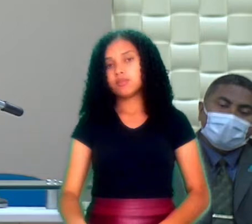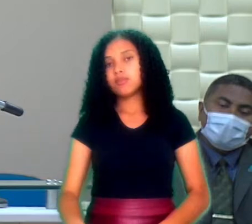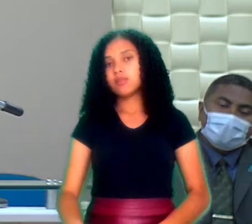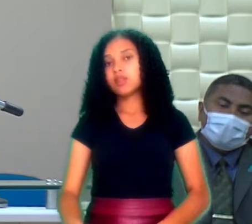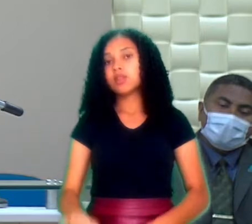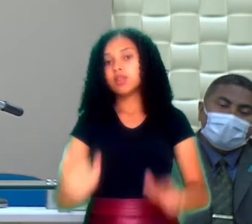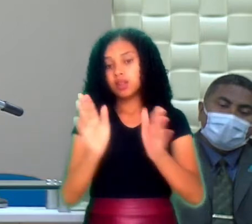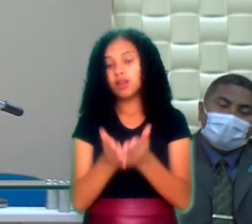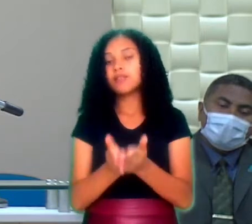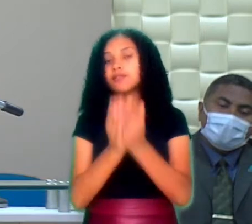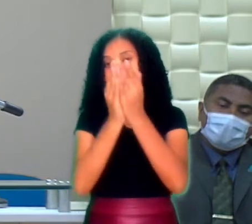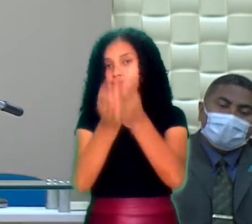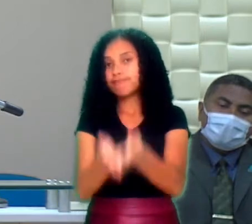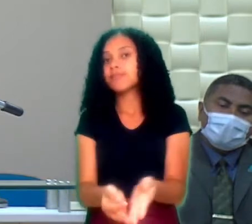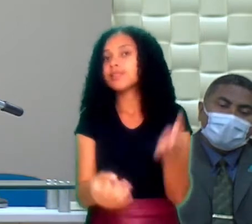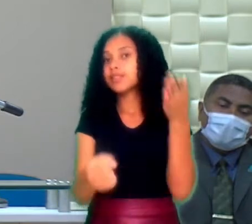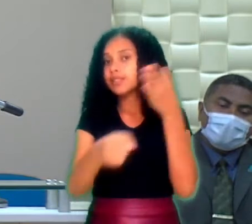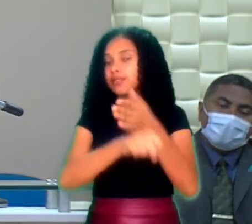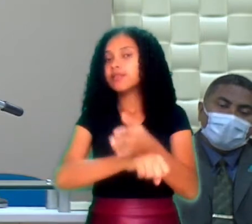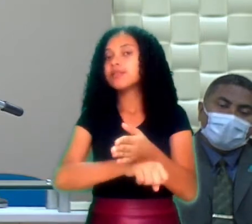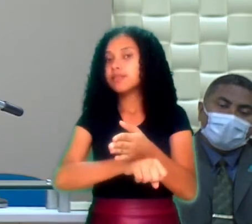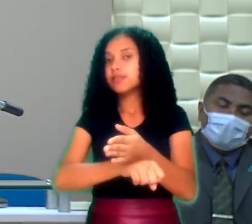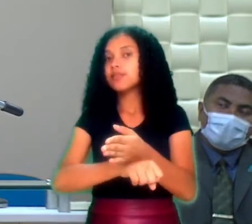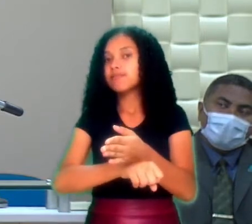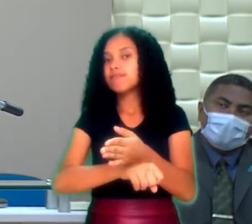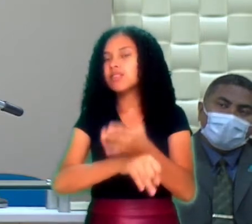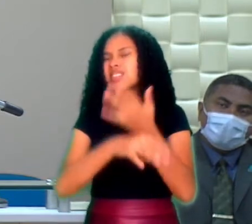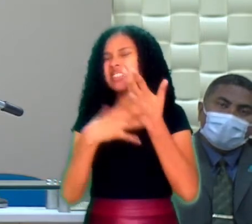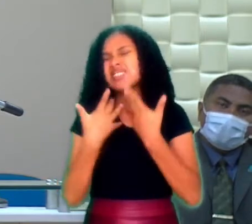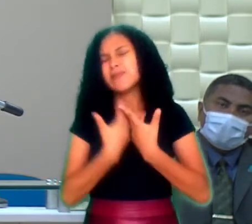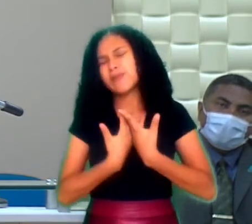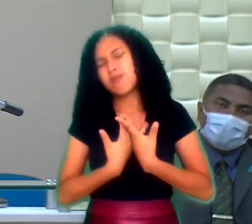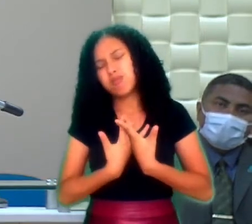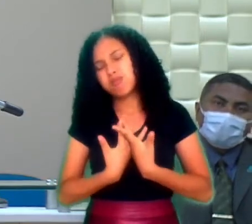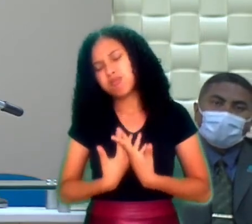situação espiritual desta pessoa.